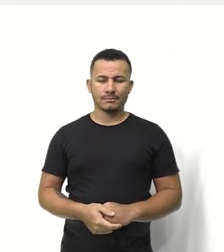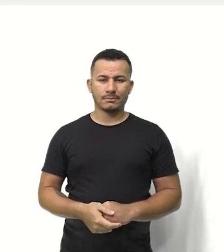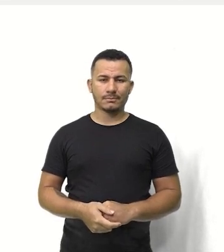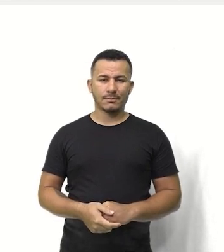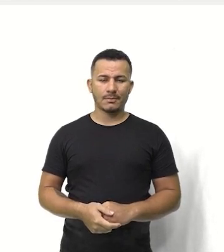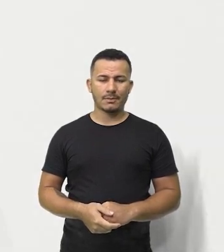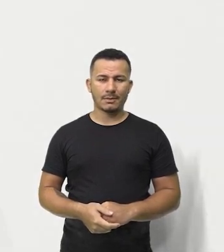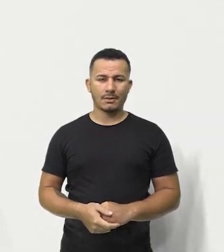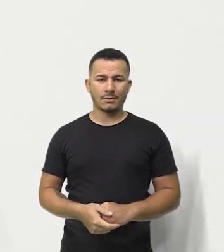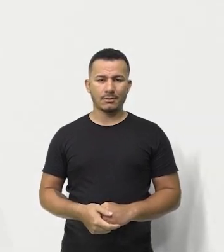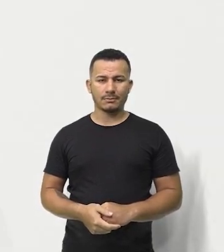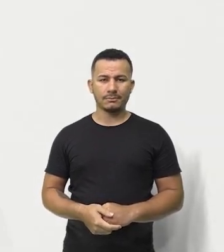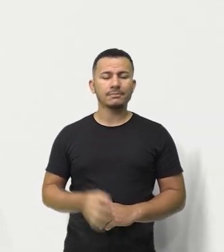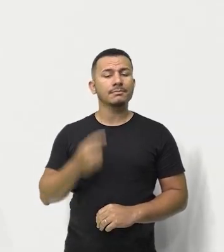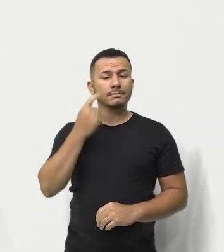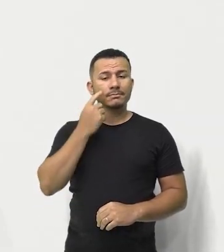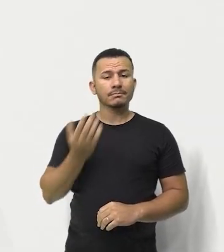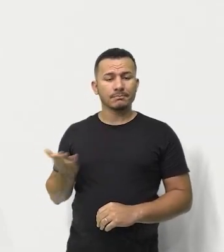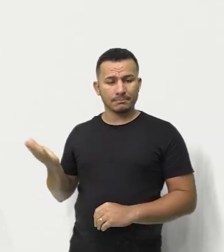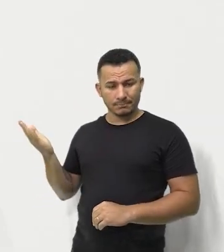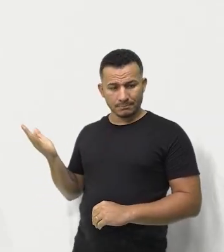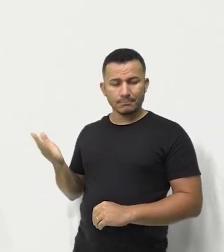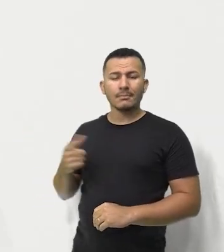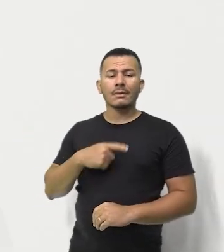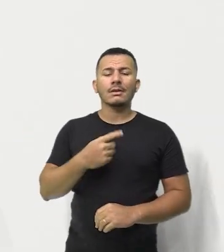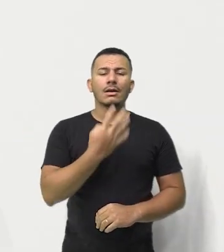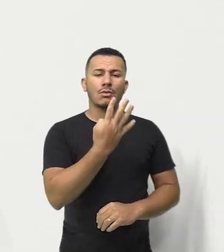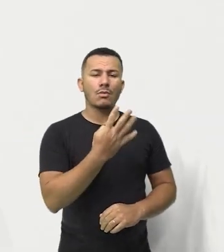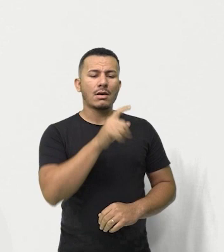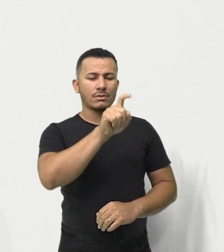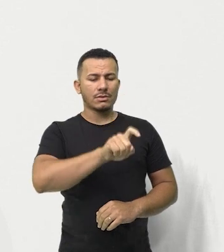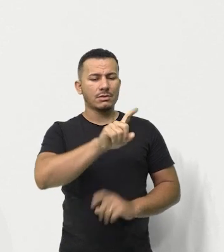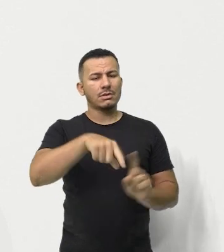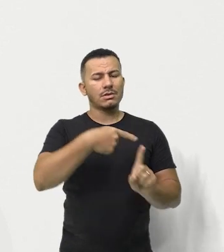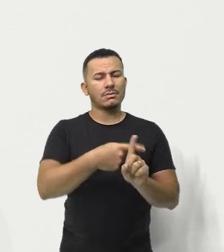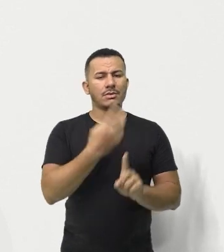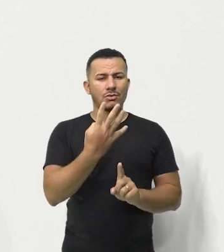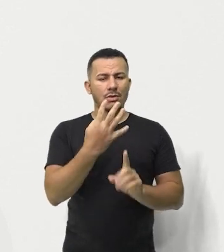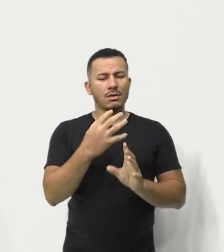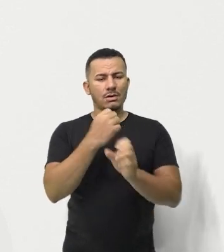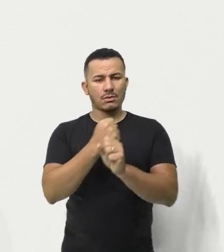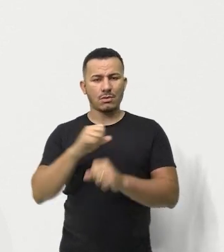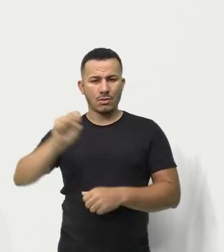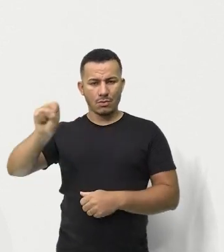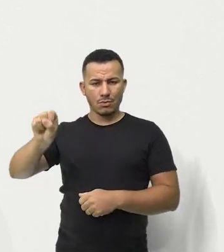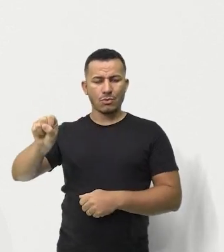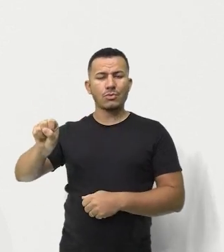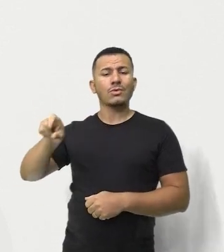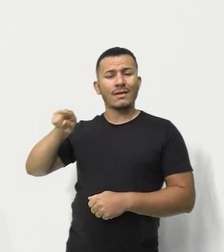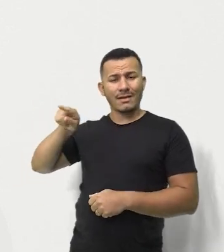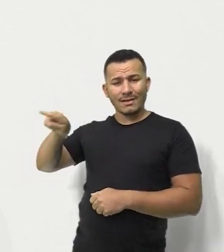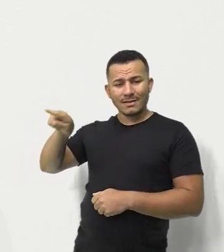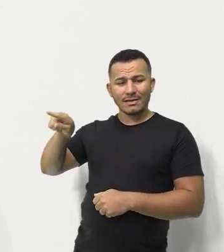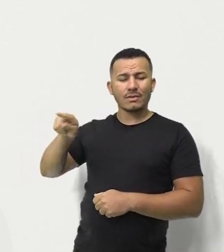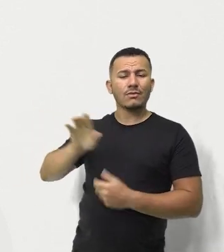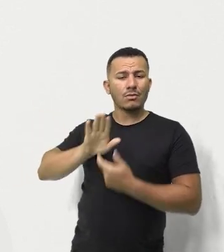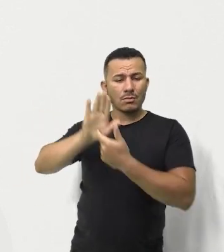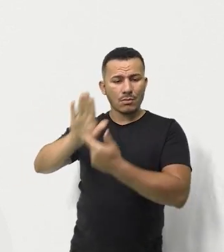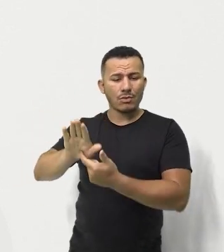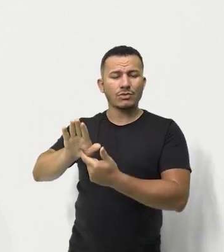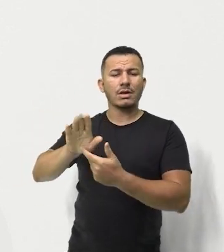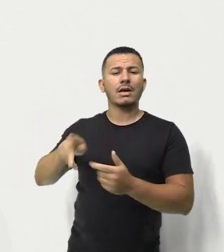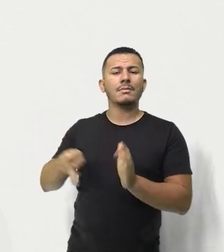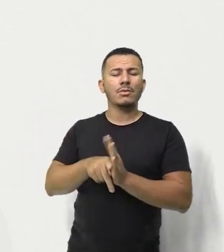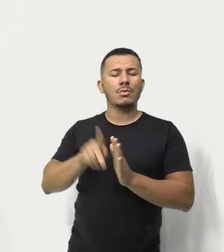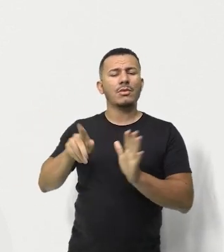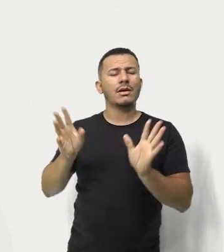está correto. Vejamos, olha só. Então, na resolução, olha, 4x mais 4 igual a 8. Aqui